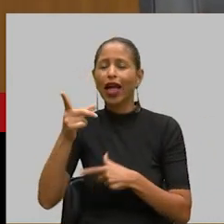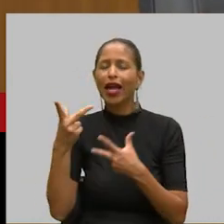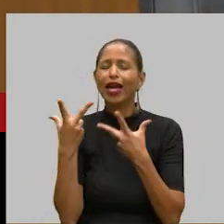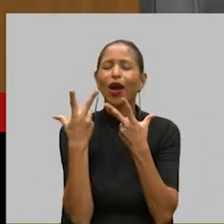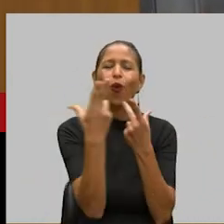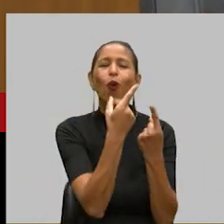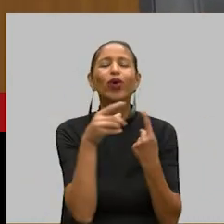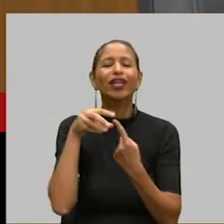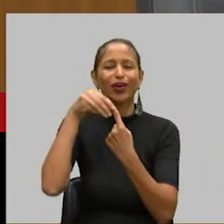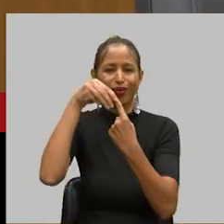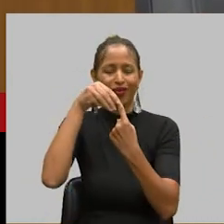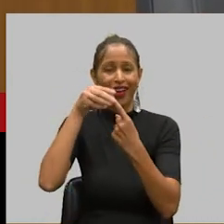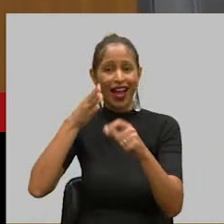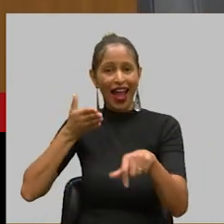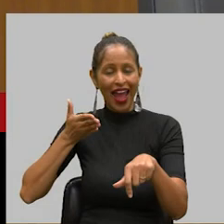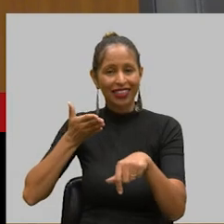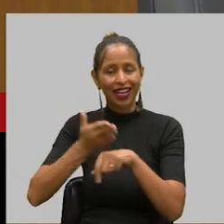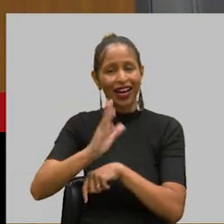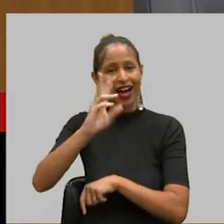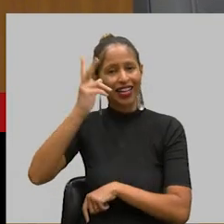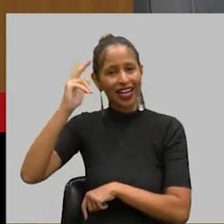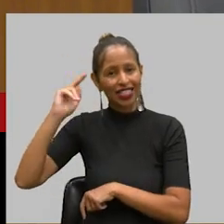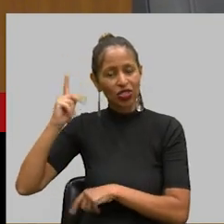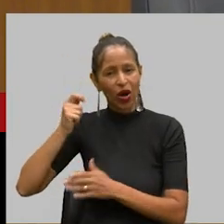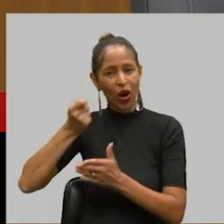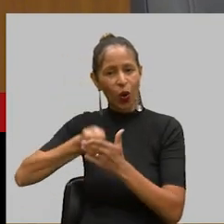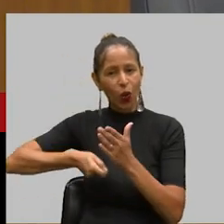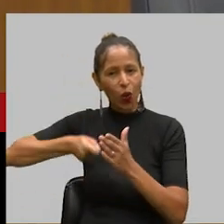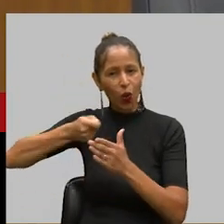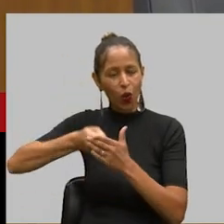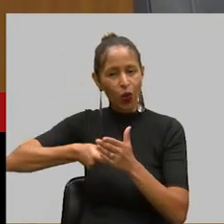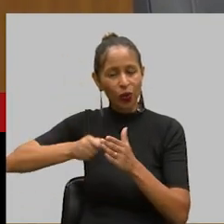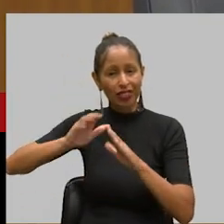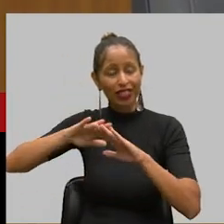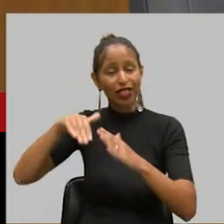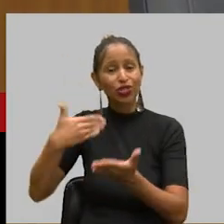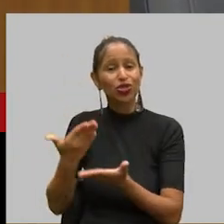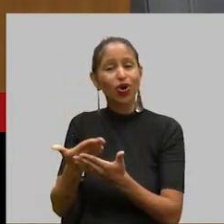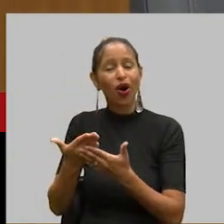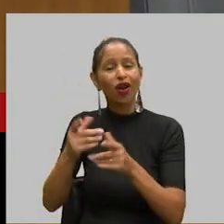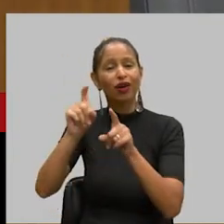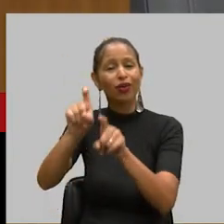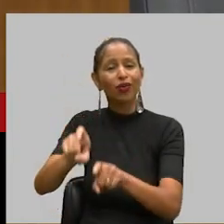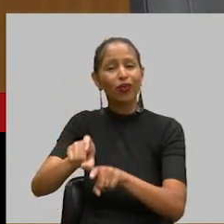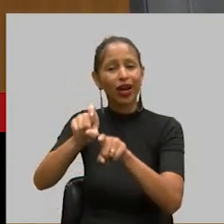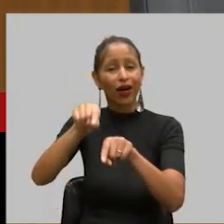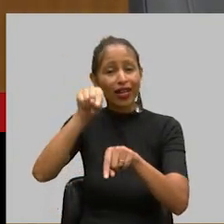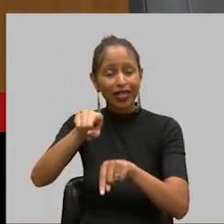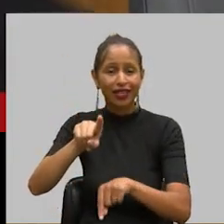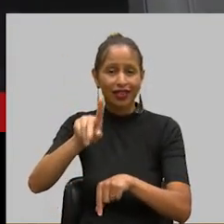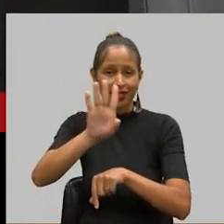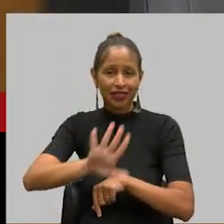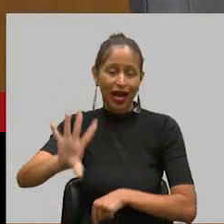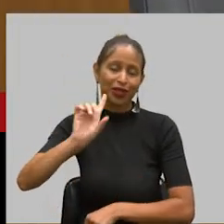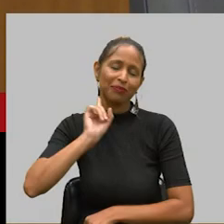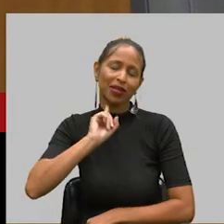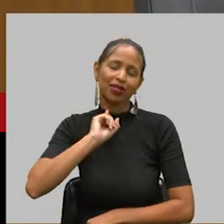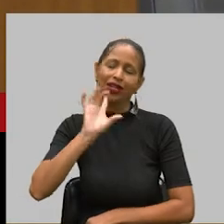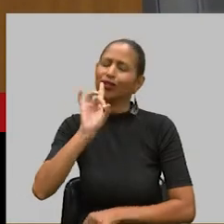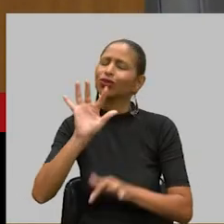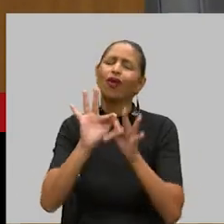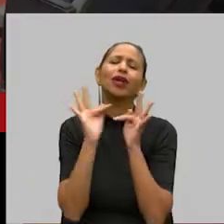dia que entrará para história da luta da Educação do campo em Minas Gerais era só isso